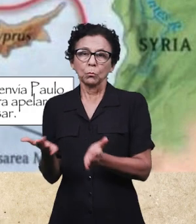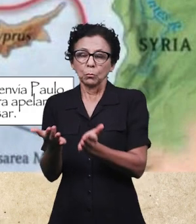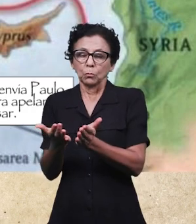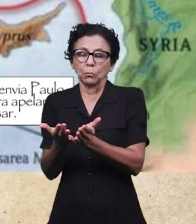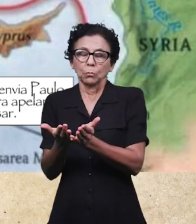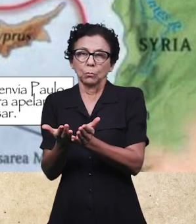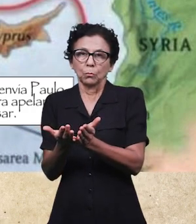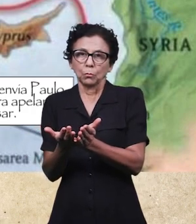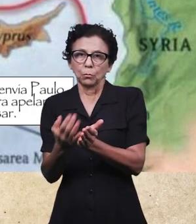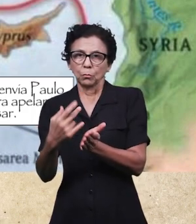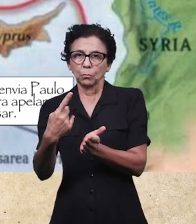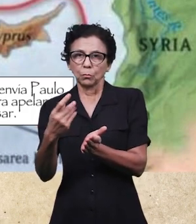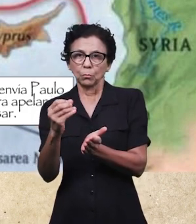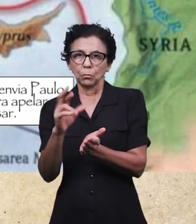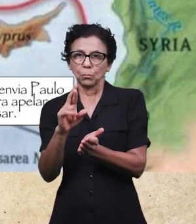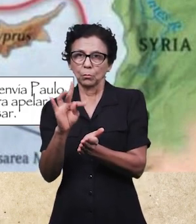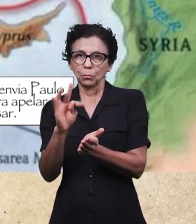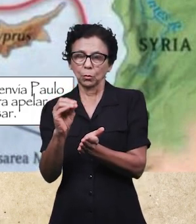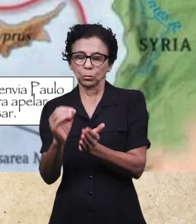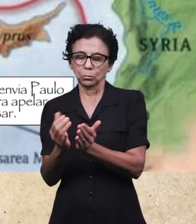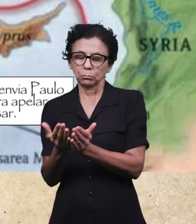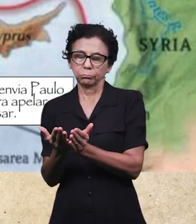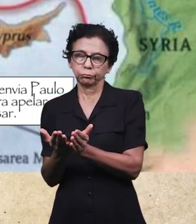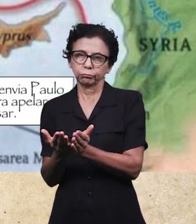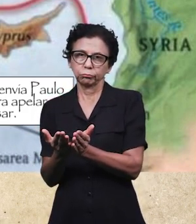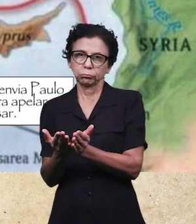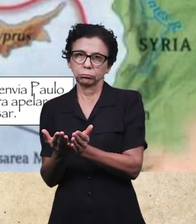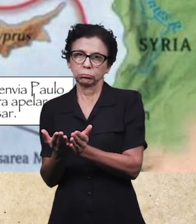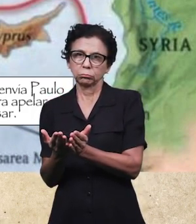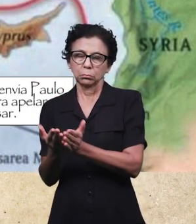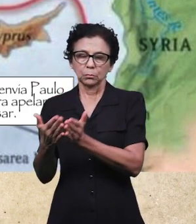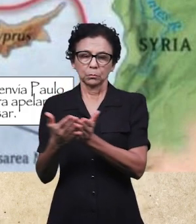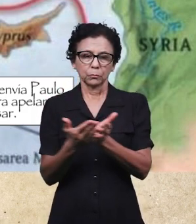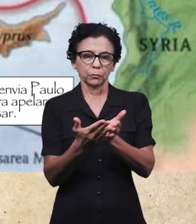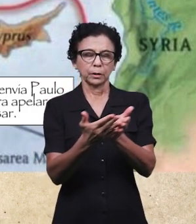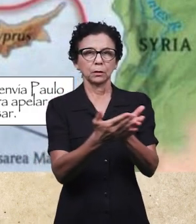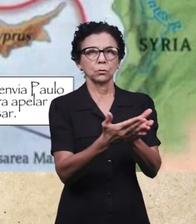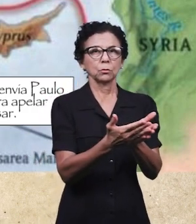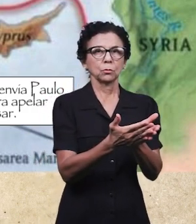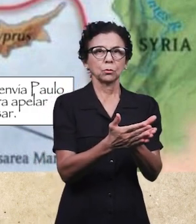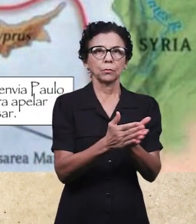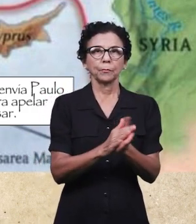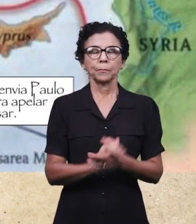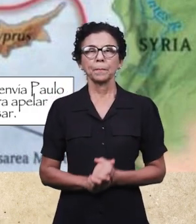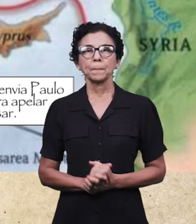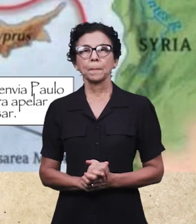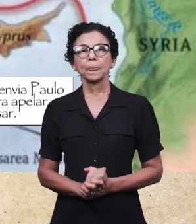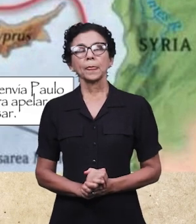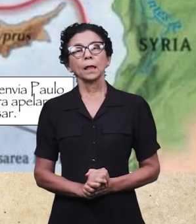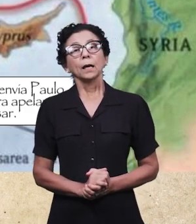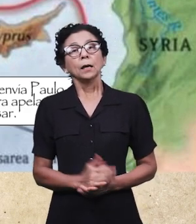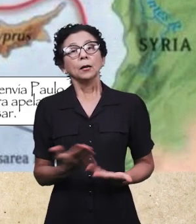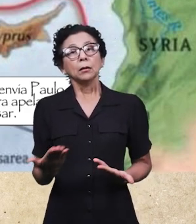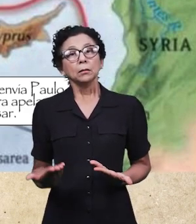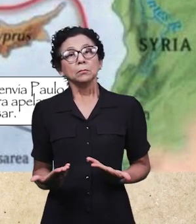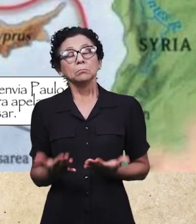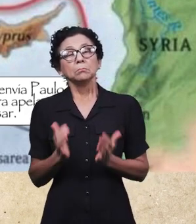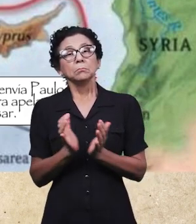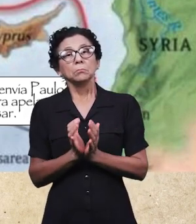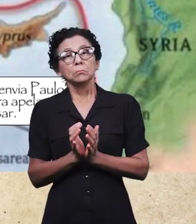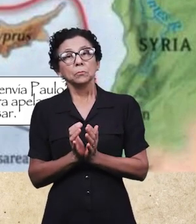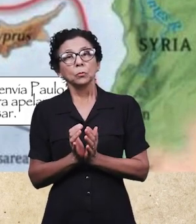bom conhecimento dos fatos que sucederam, porque ele tratou Paulo muito humanamente, com muito cuidado, com